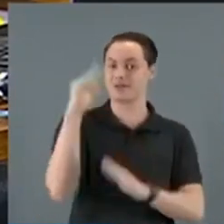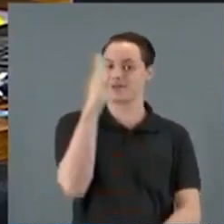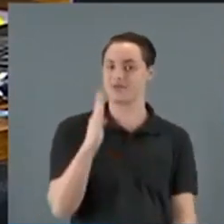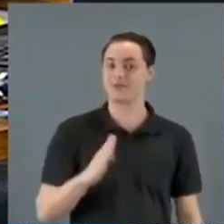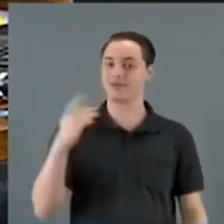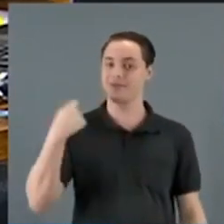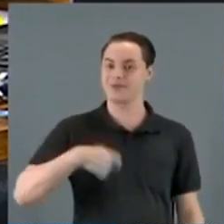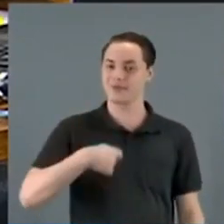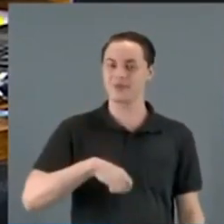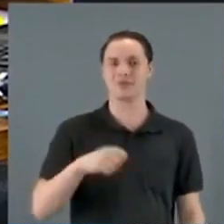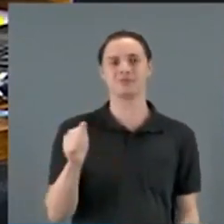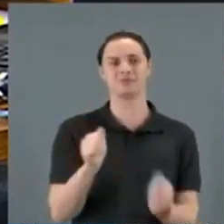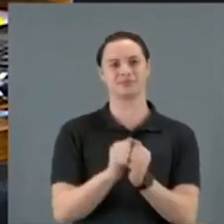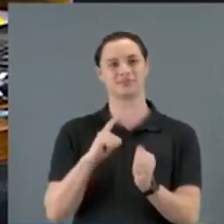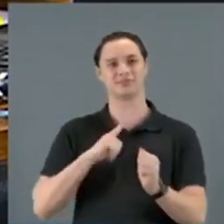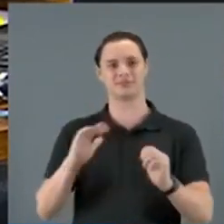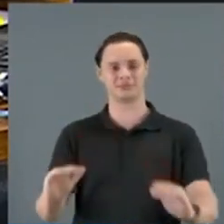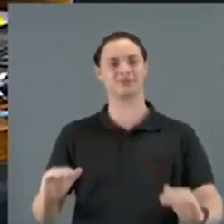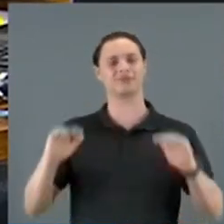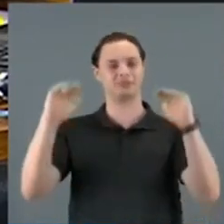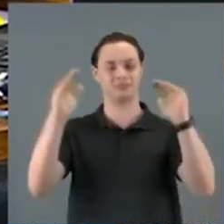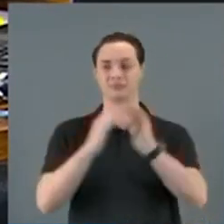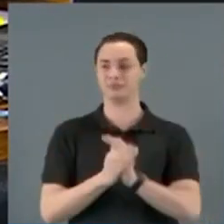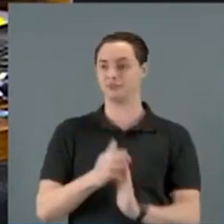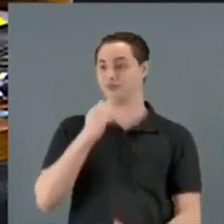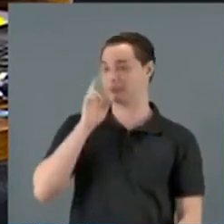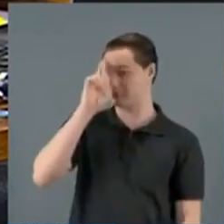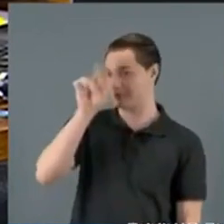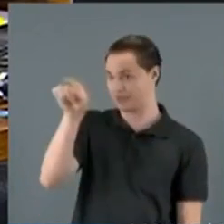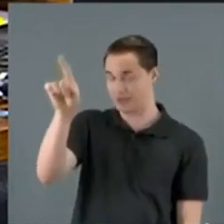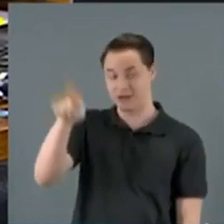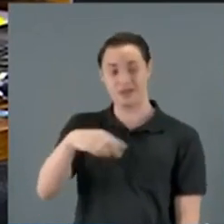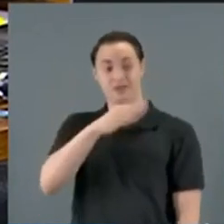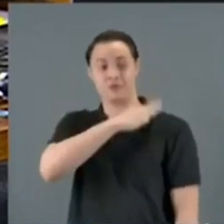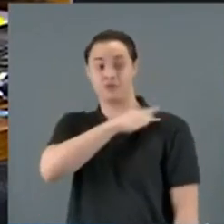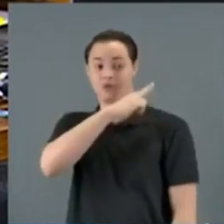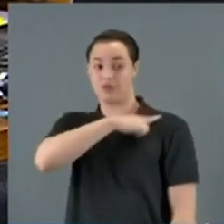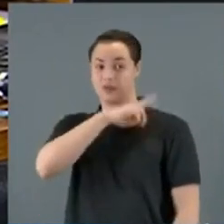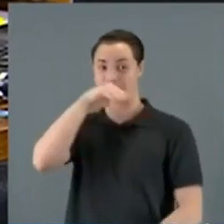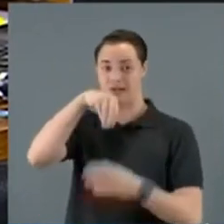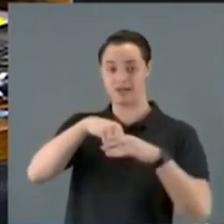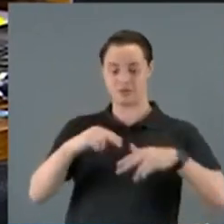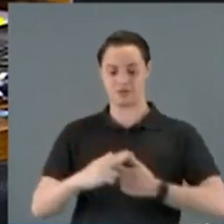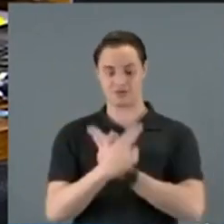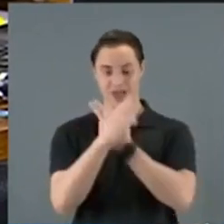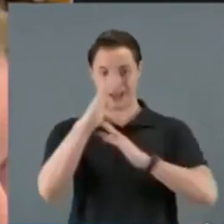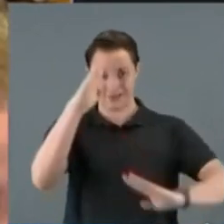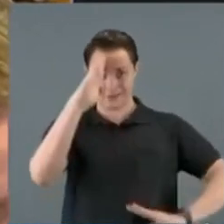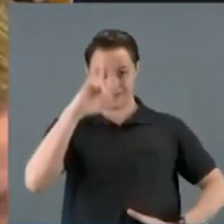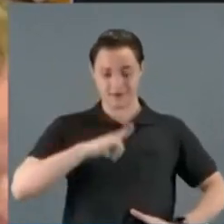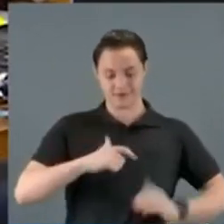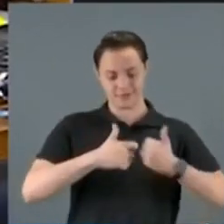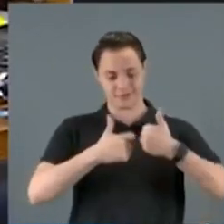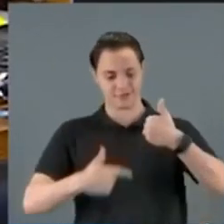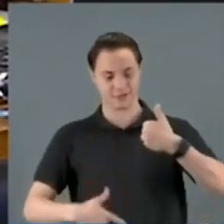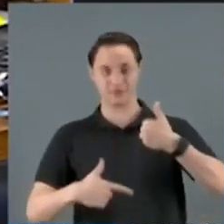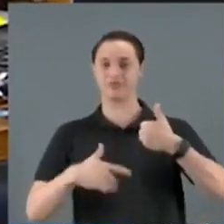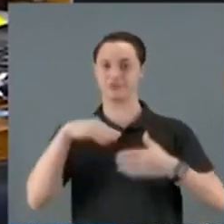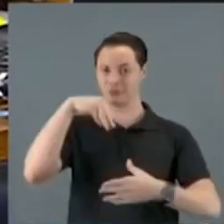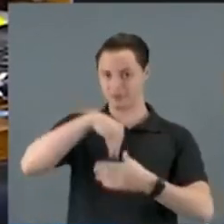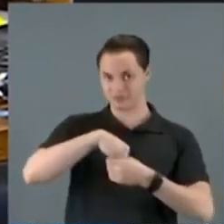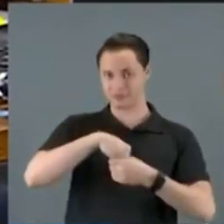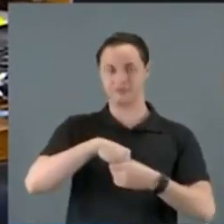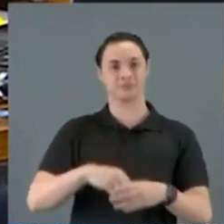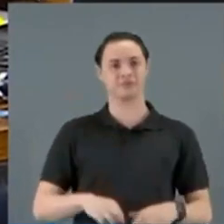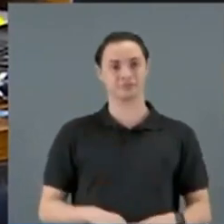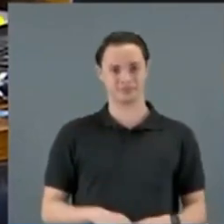como de alto posto. Mas o senhor é coronel de artilharia do Exército e subchefe do Estado-Maior do Exército.